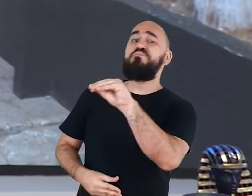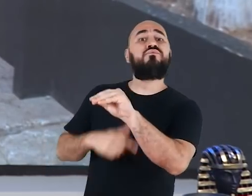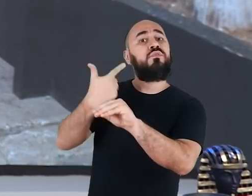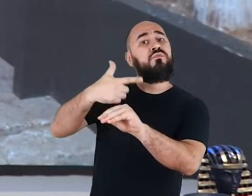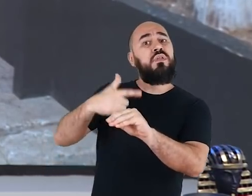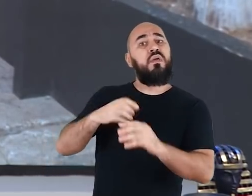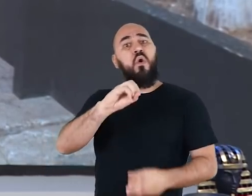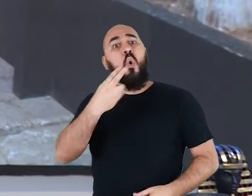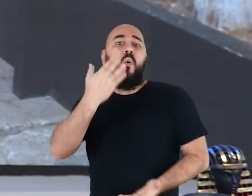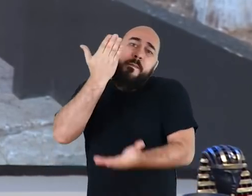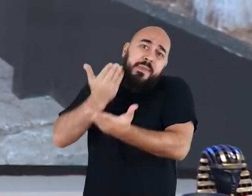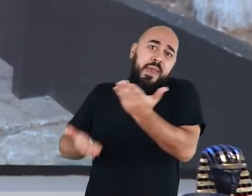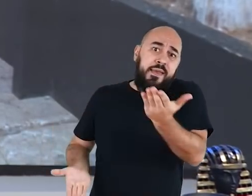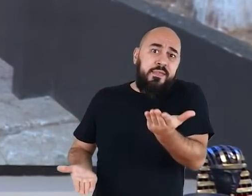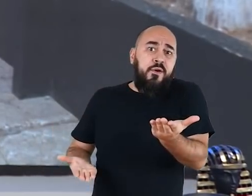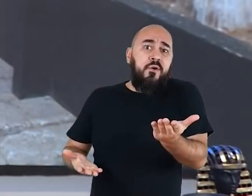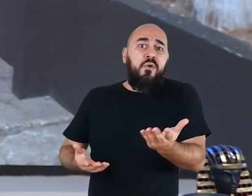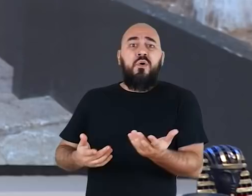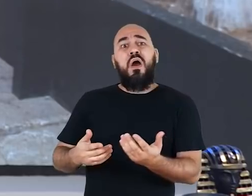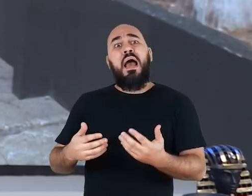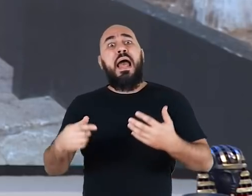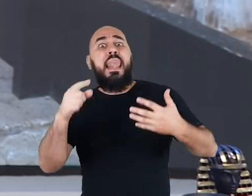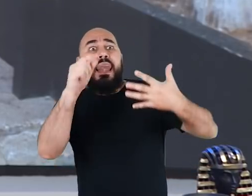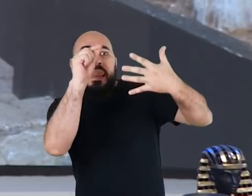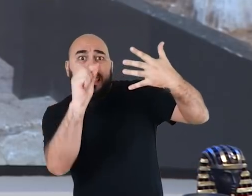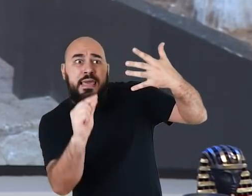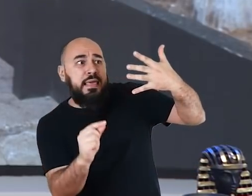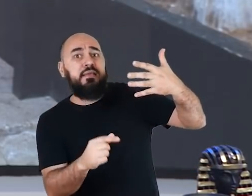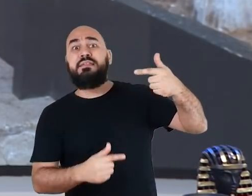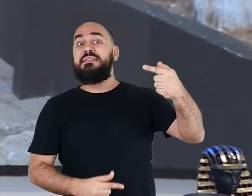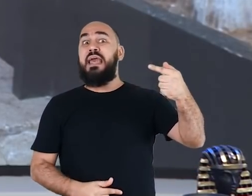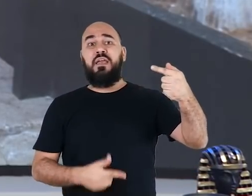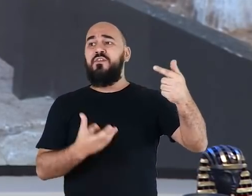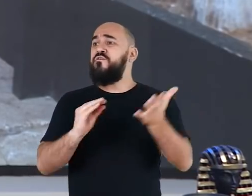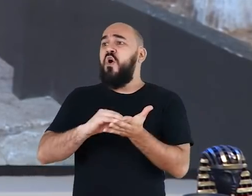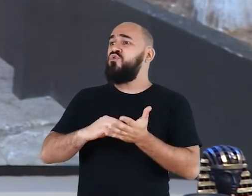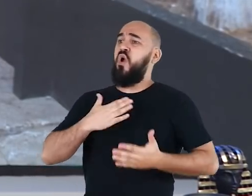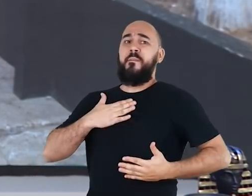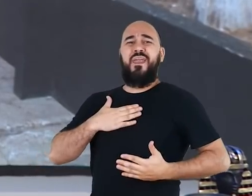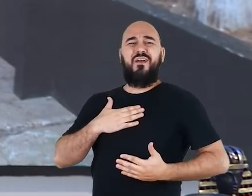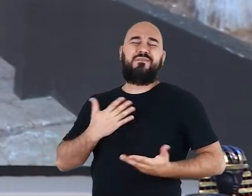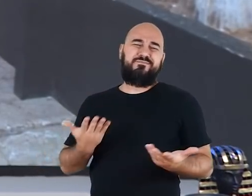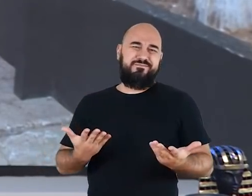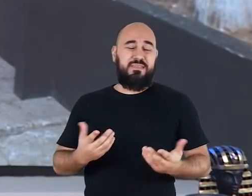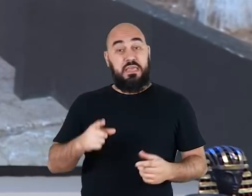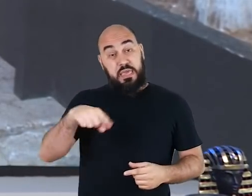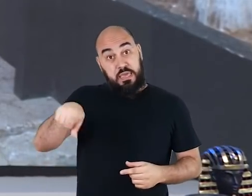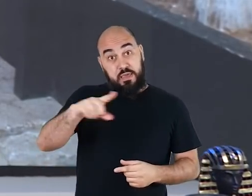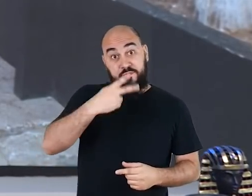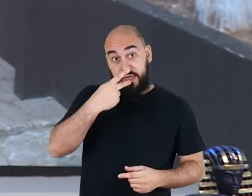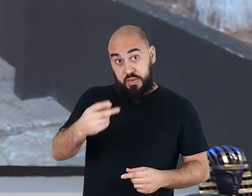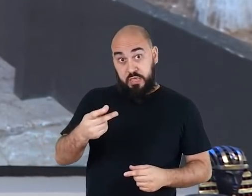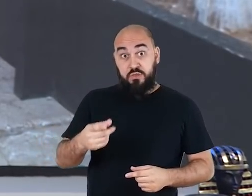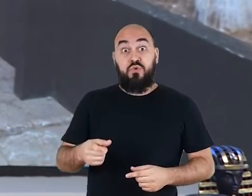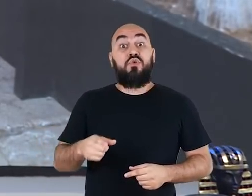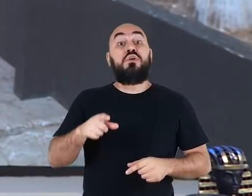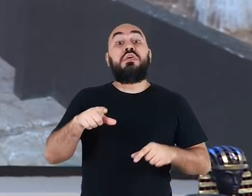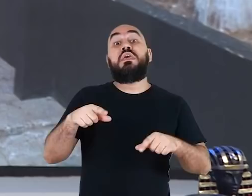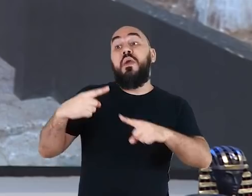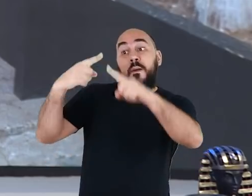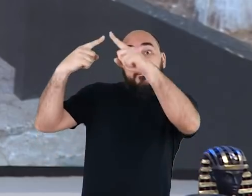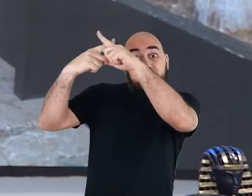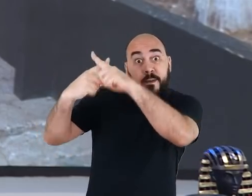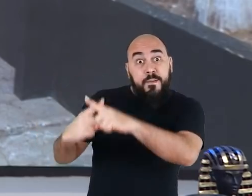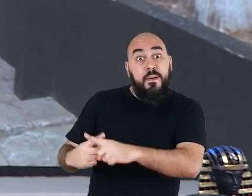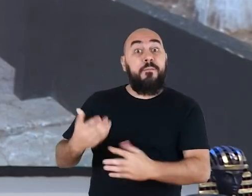fora da lista. Eles até criticaram também o fato de que o concurso, para ser equilibrado, deveria colocar